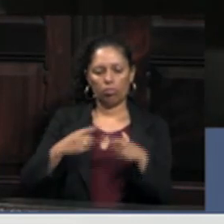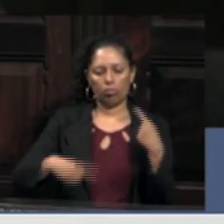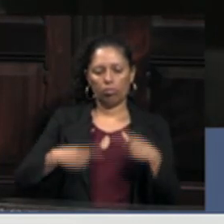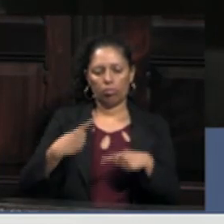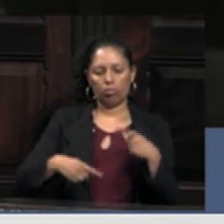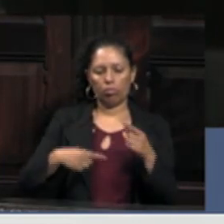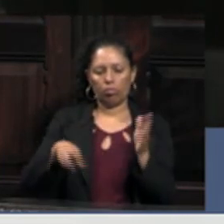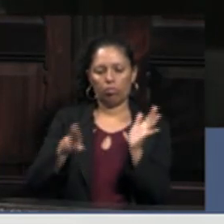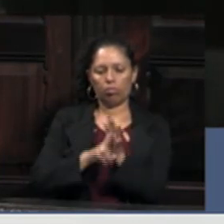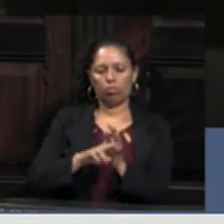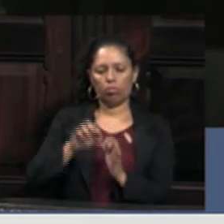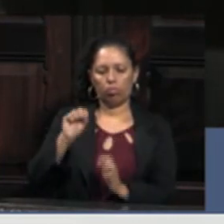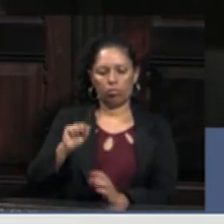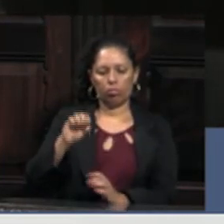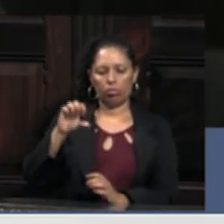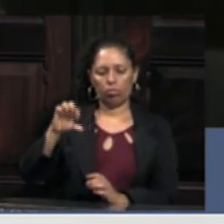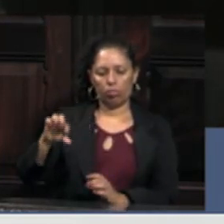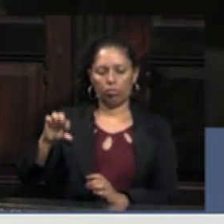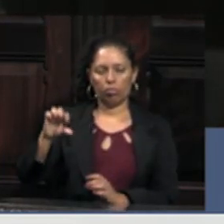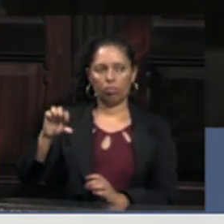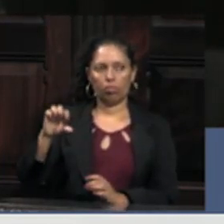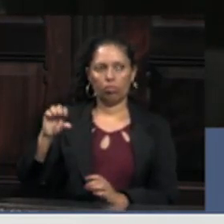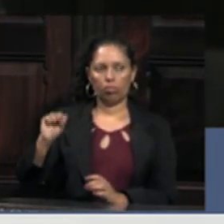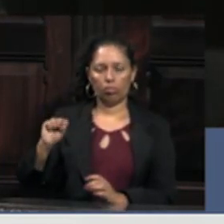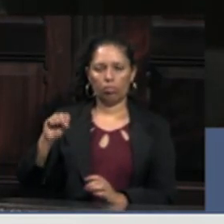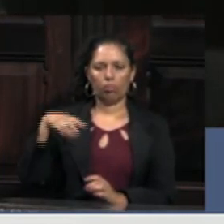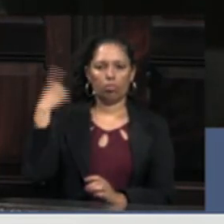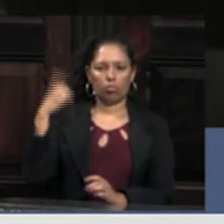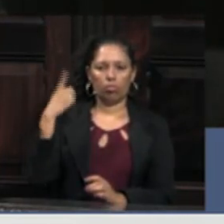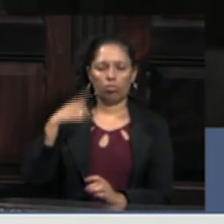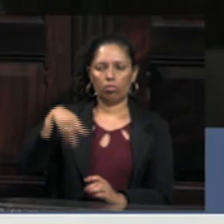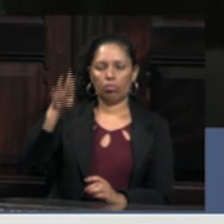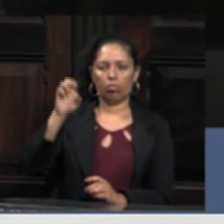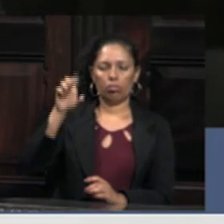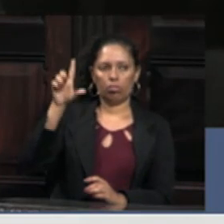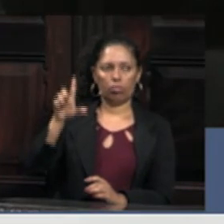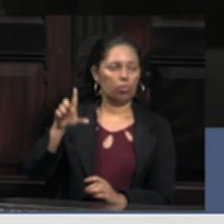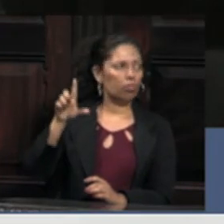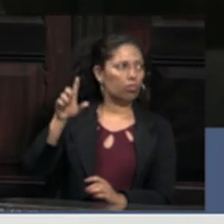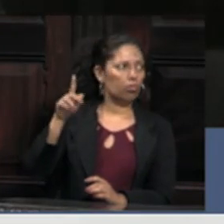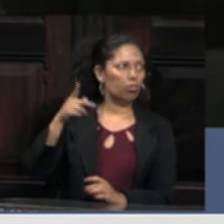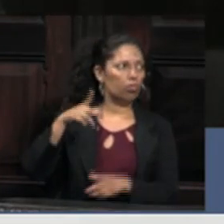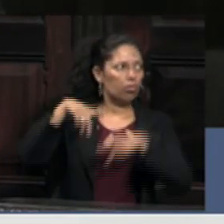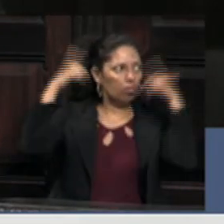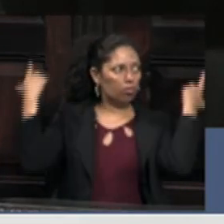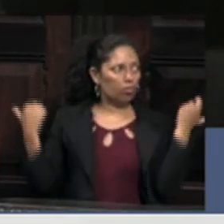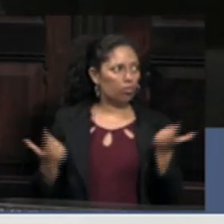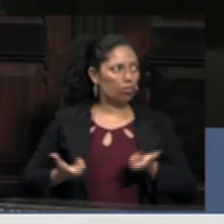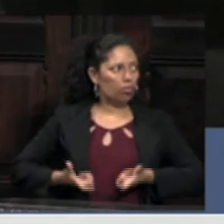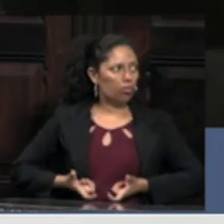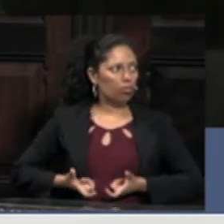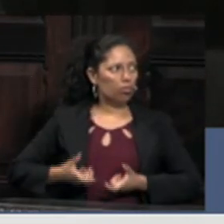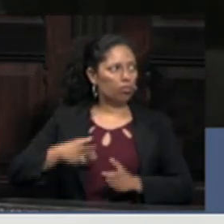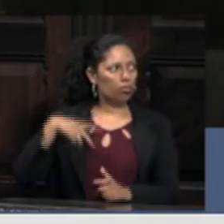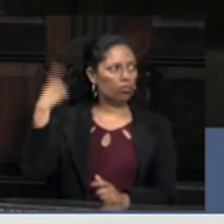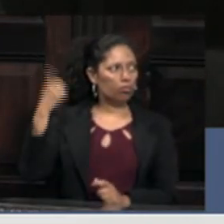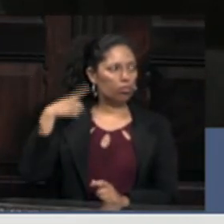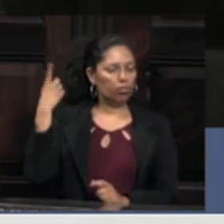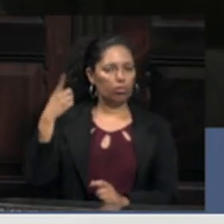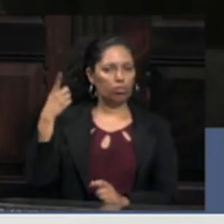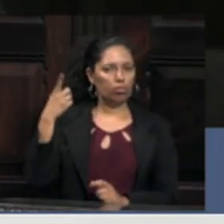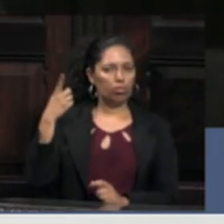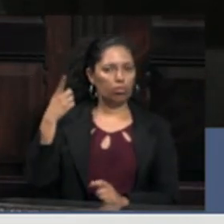projeto de resolução 819/2018, de autoria do deputado Pedro Augusto. Concede medalha Tiradentes, respectivo diploma à jornalista Viviane Romanelli